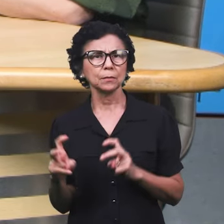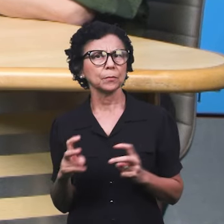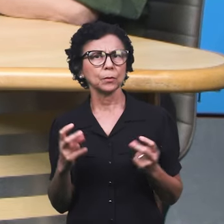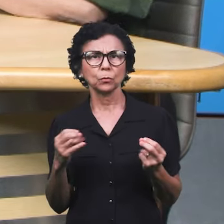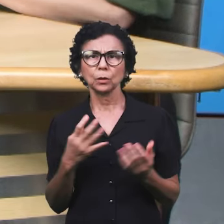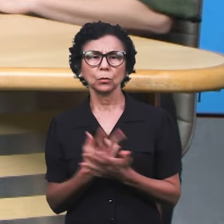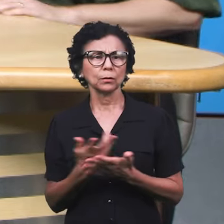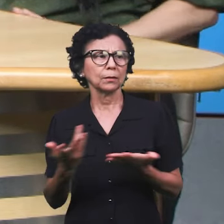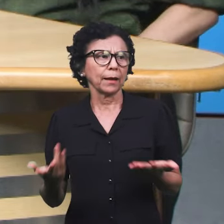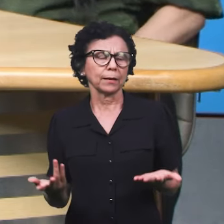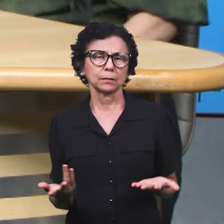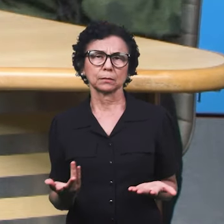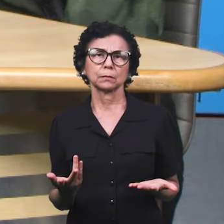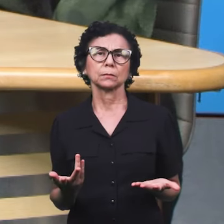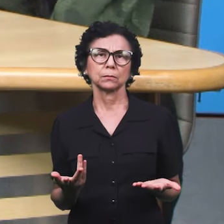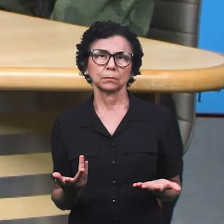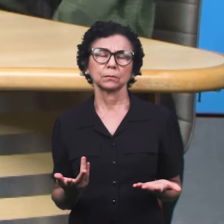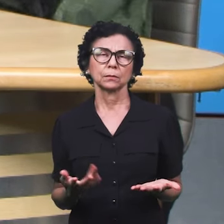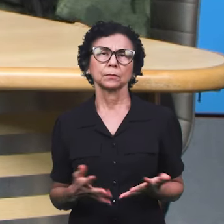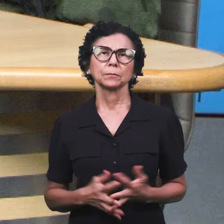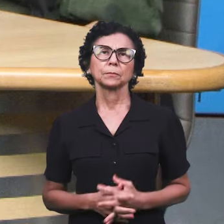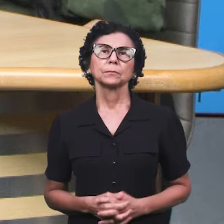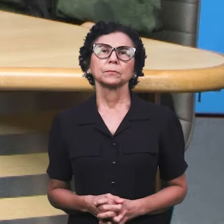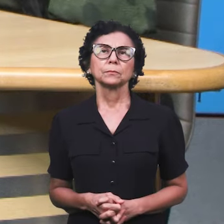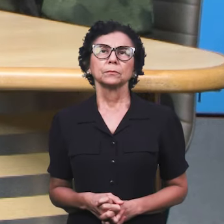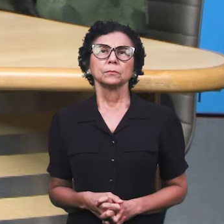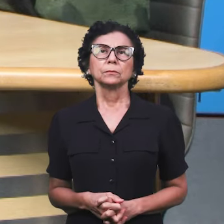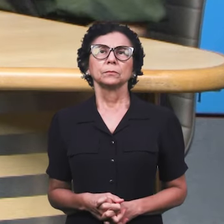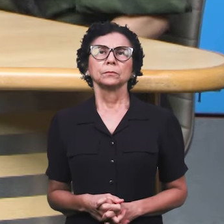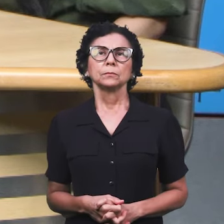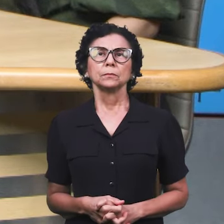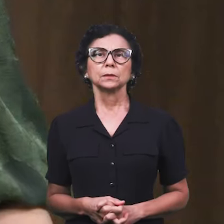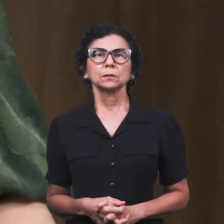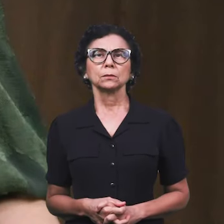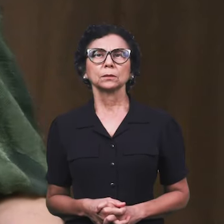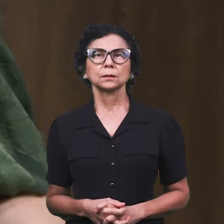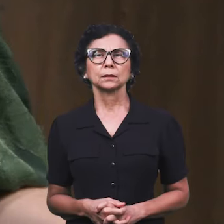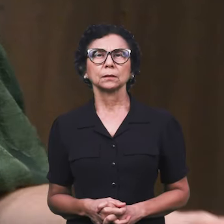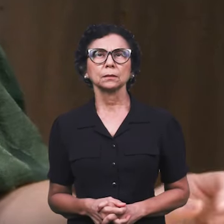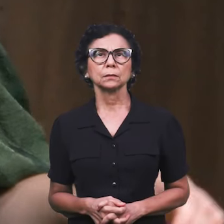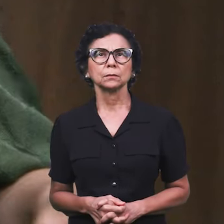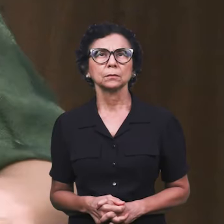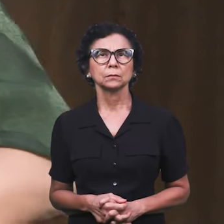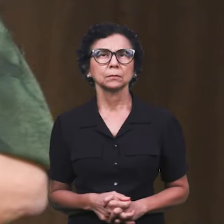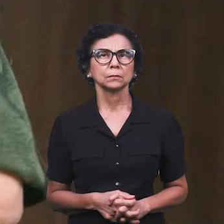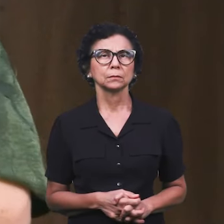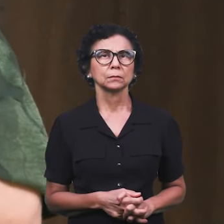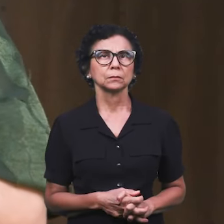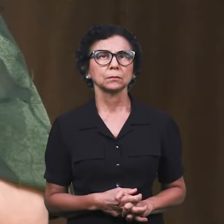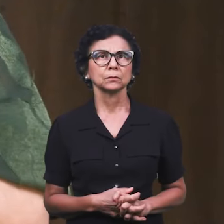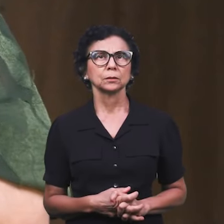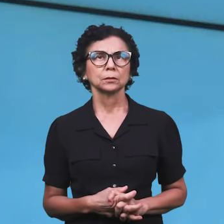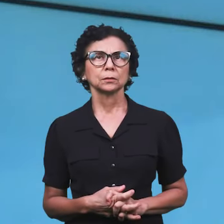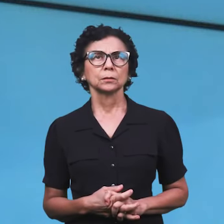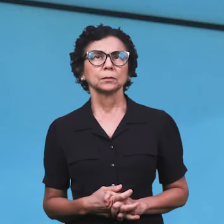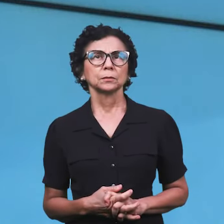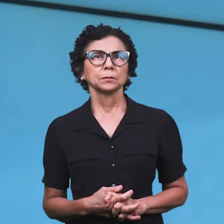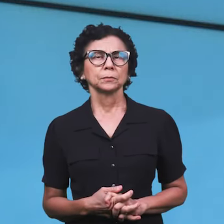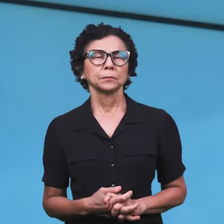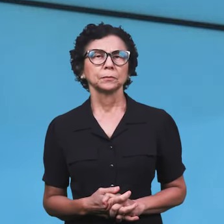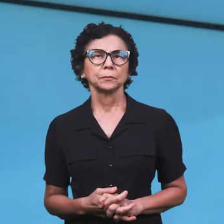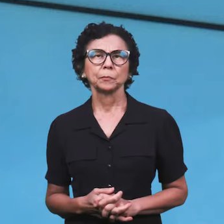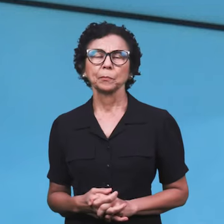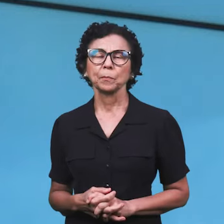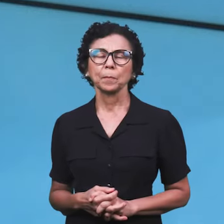né? Com certeza. E aí, como os pais podem ajudar a prevenir as crises respiratórias? Isso. Os pais,